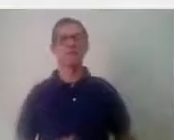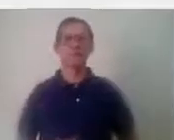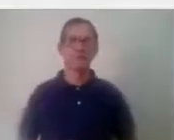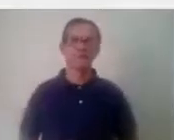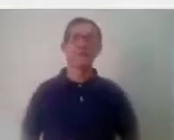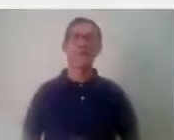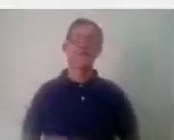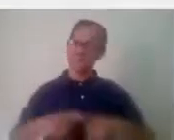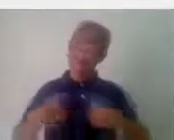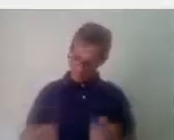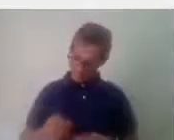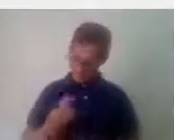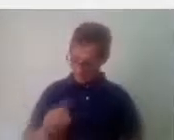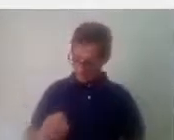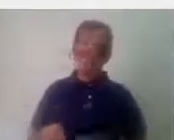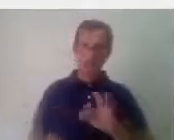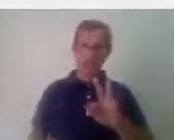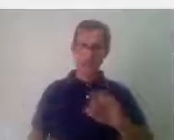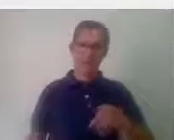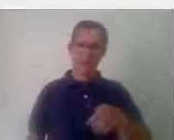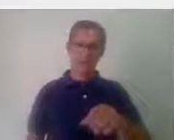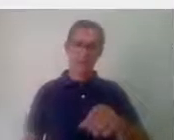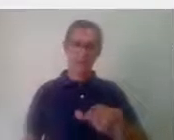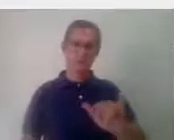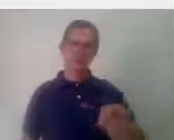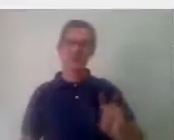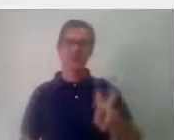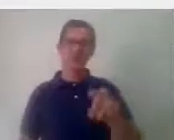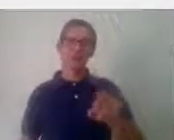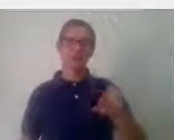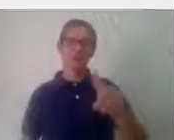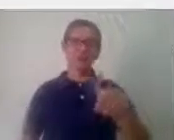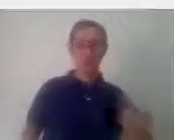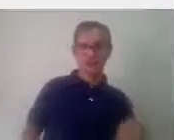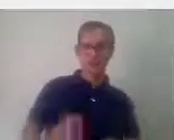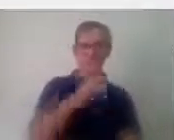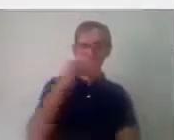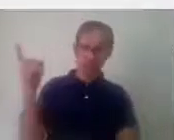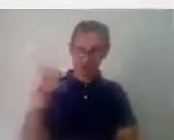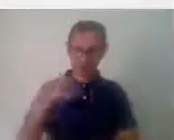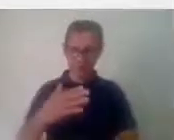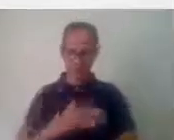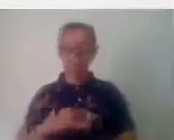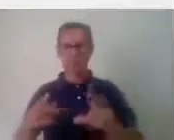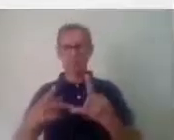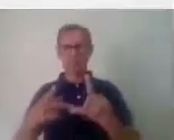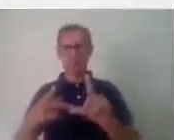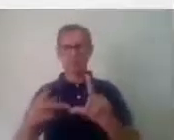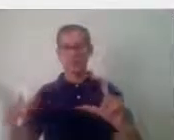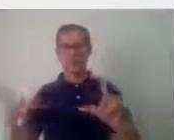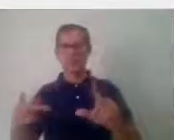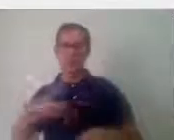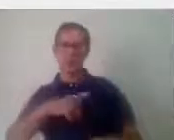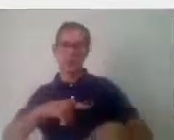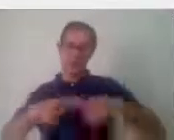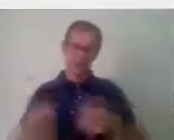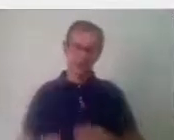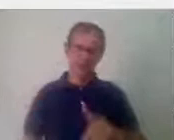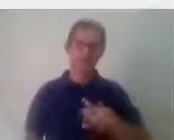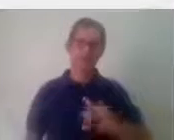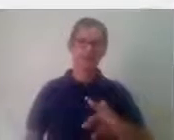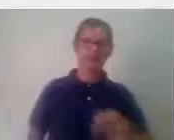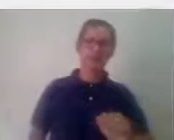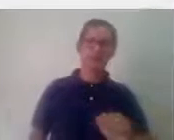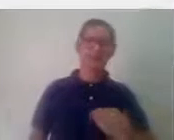paralelepípedos, onde f de xy é o valor do meu z, que é a altura que o meu paralelepípedo vai assumir, e o ΔA é a